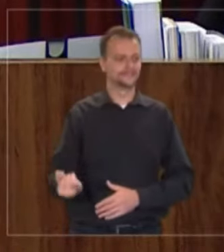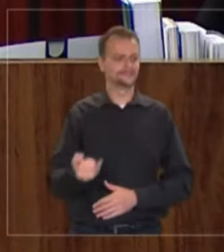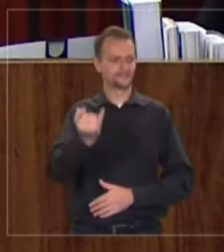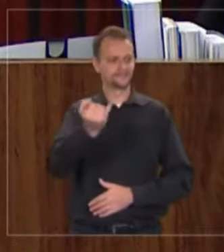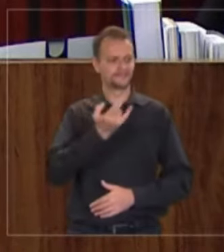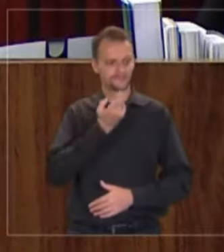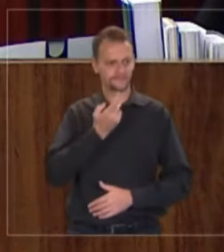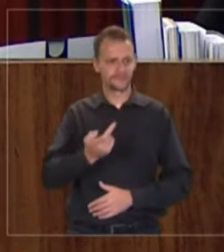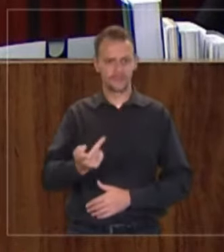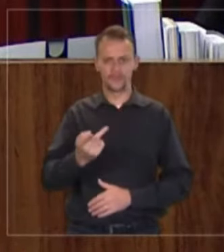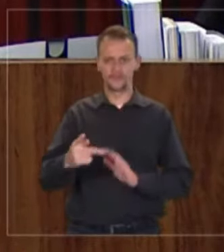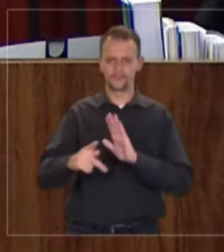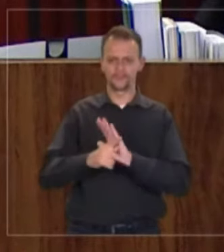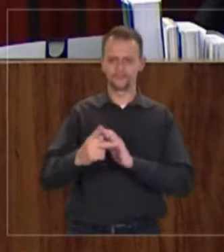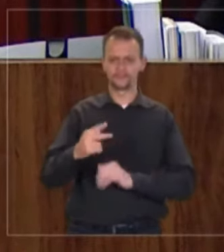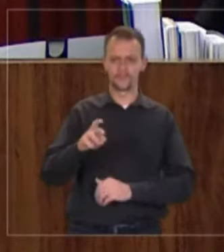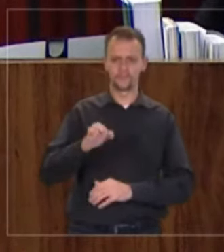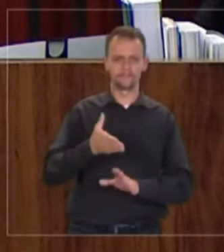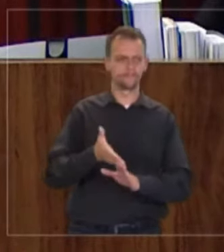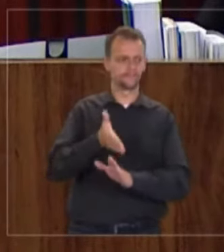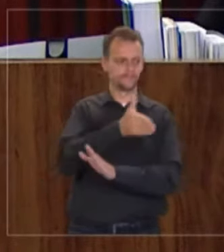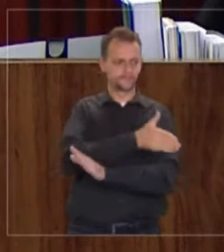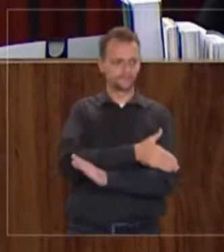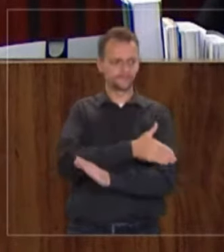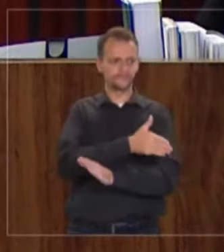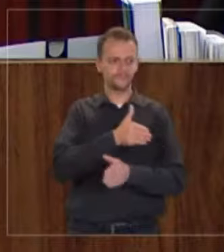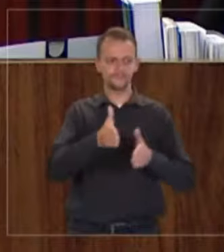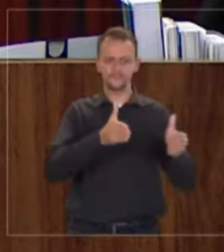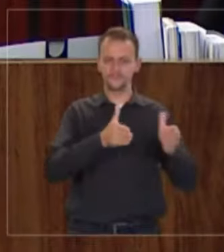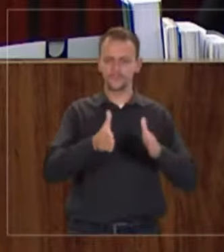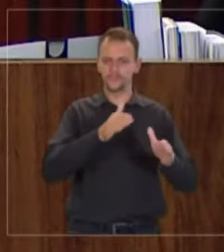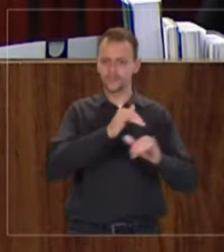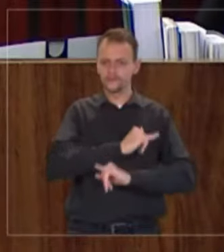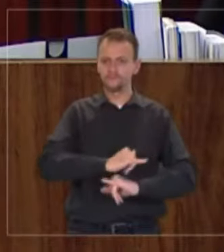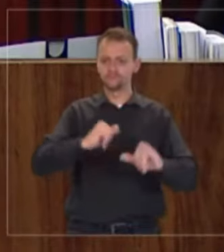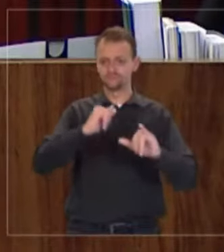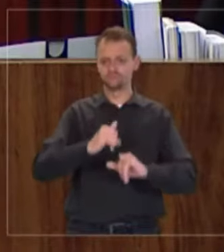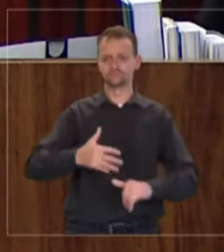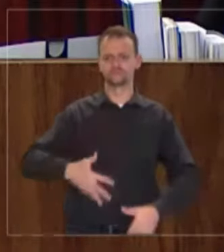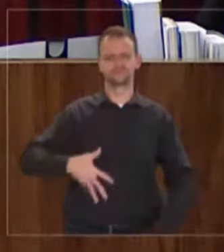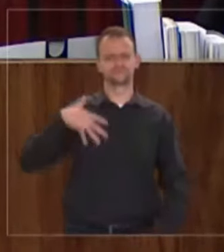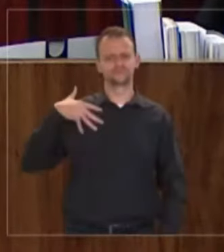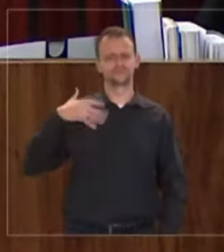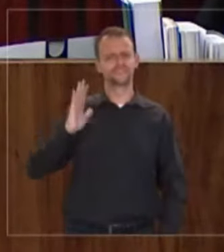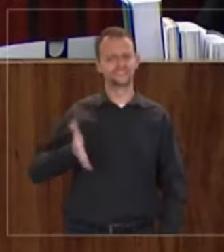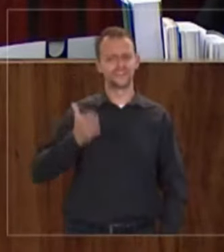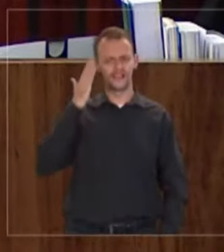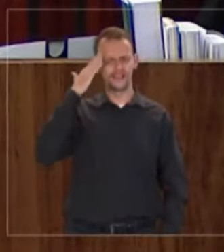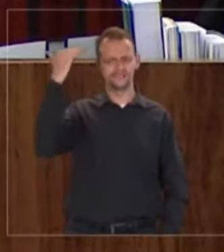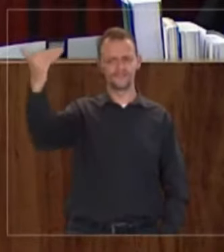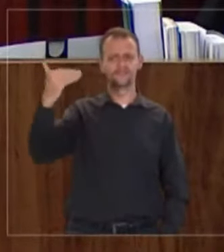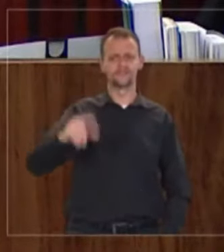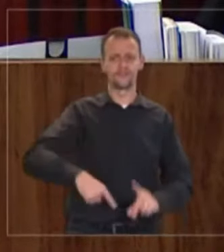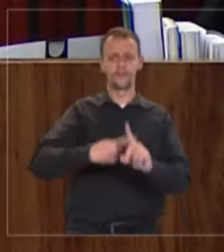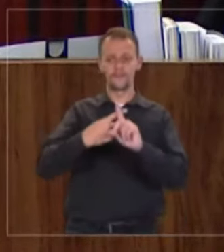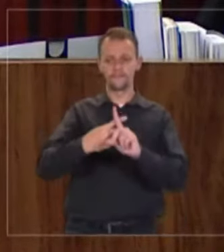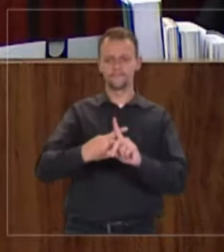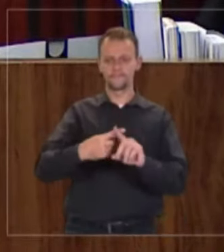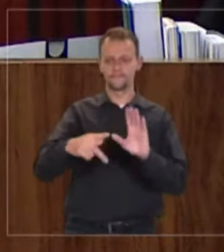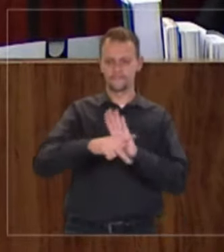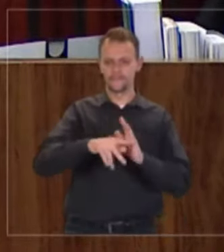do pré-candidato Sérgio moro era uma condição privilegiada porque já era conhecido e muito mais no estado do